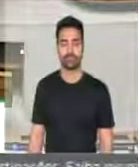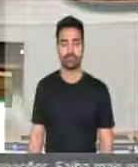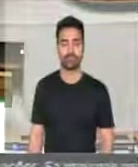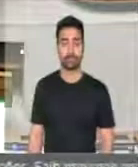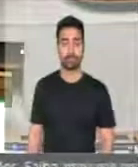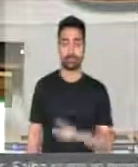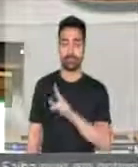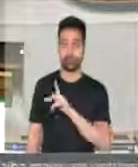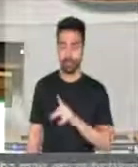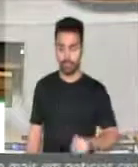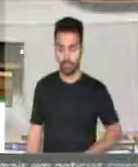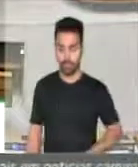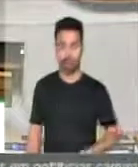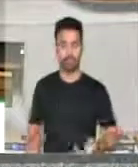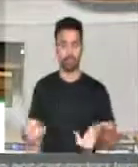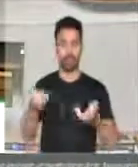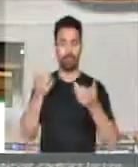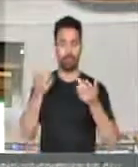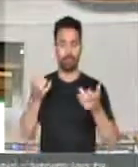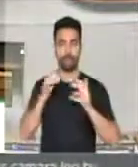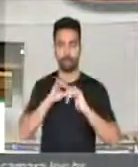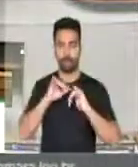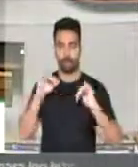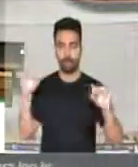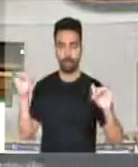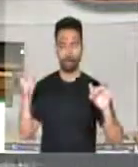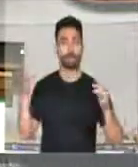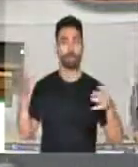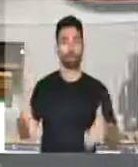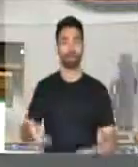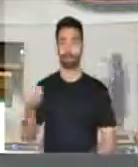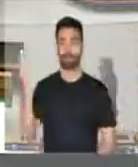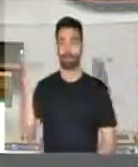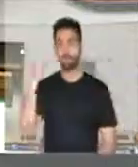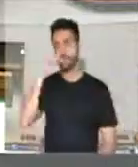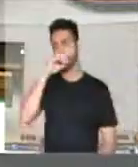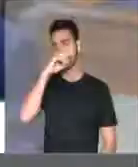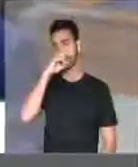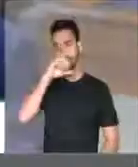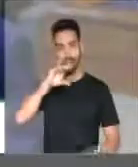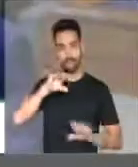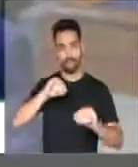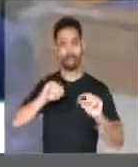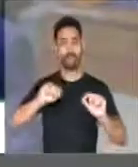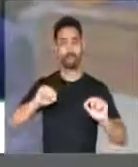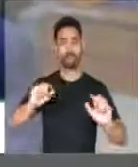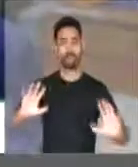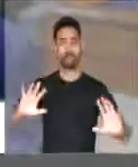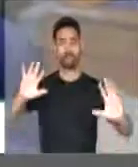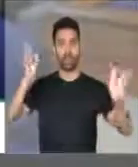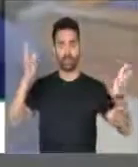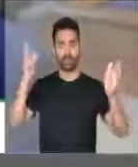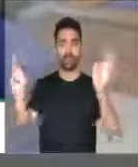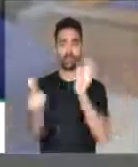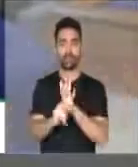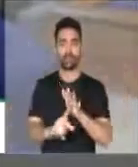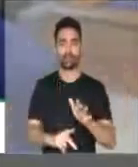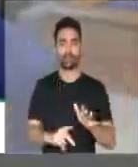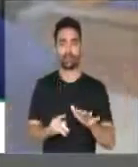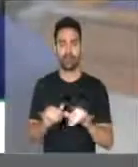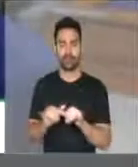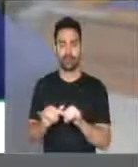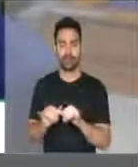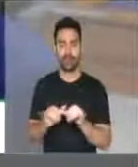Gostaria de registrar que participei no último sábado à noite do Festival Gastronômico do Caranguejo em